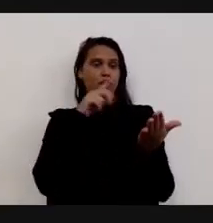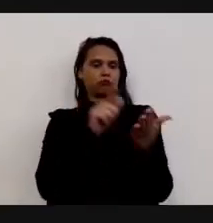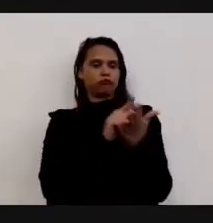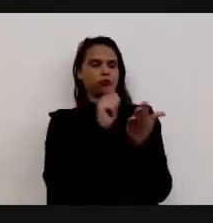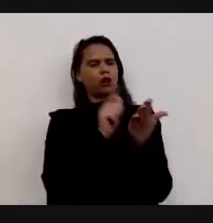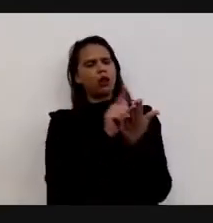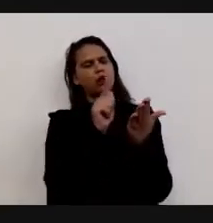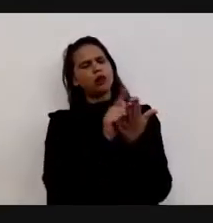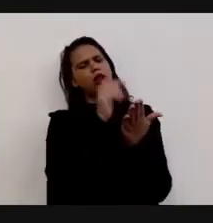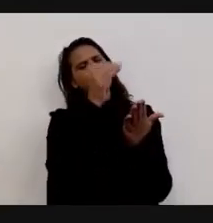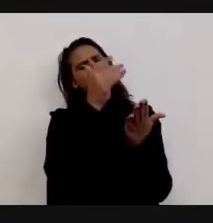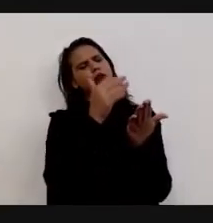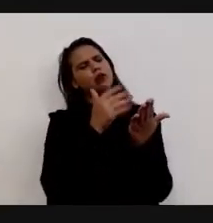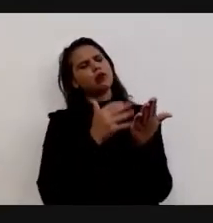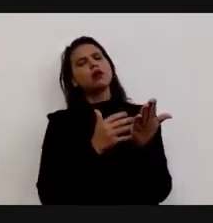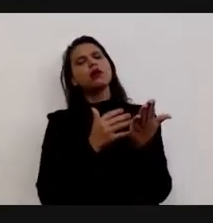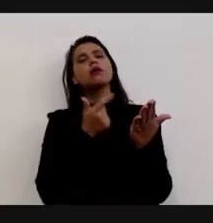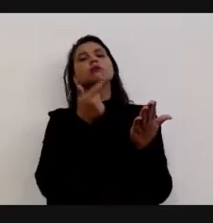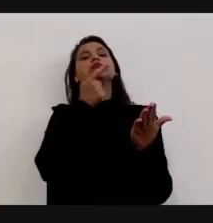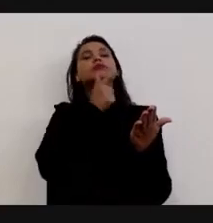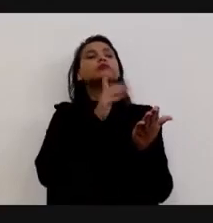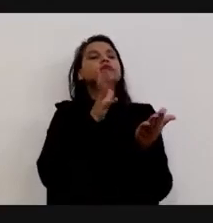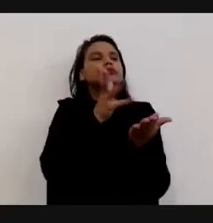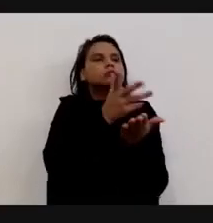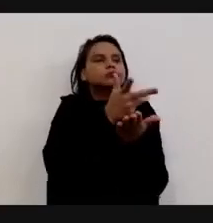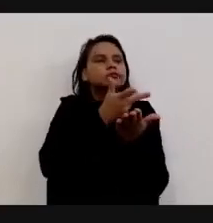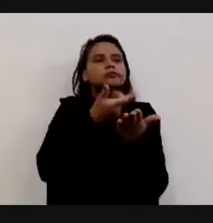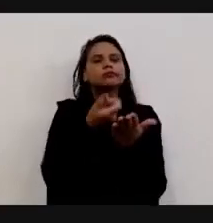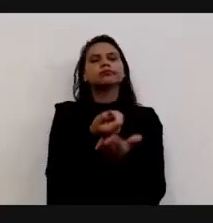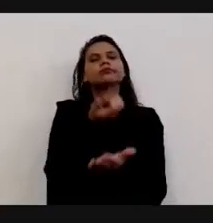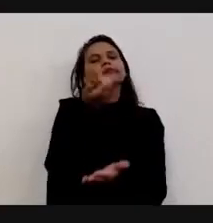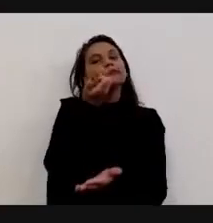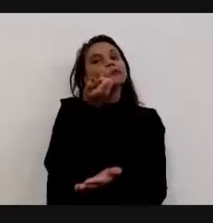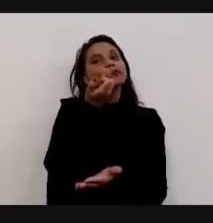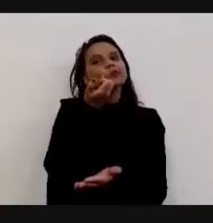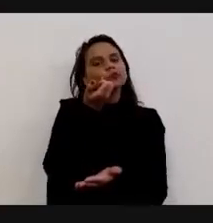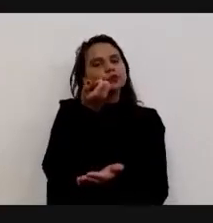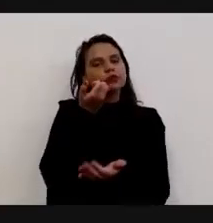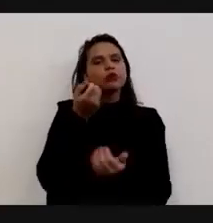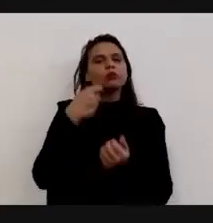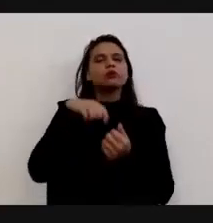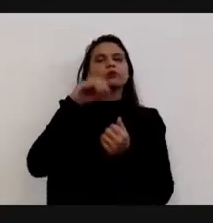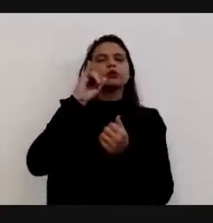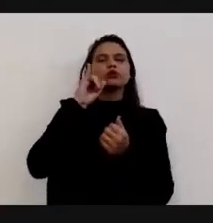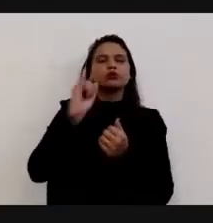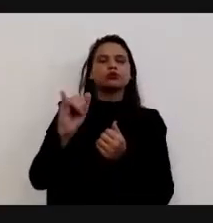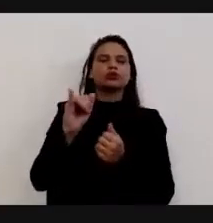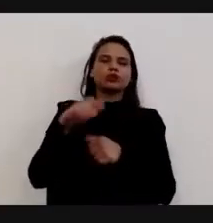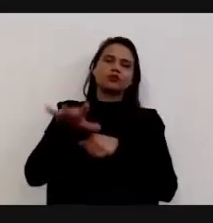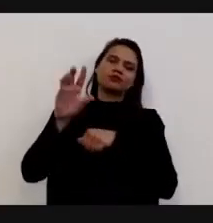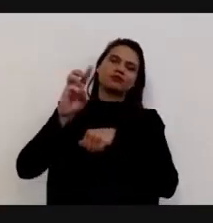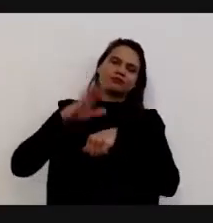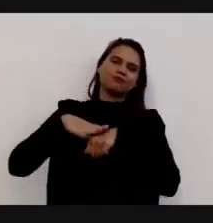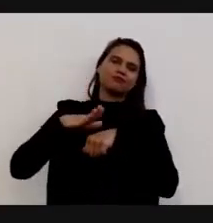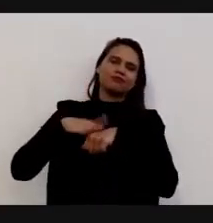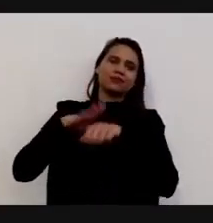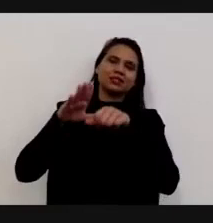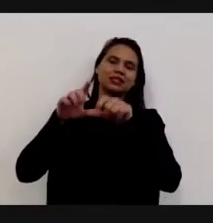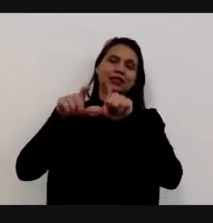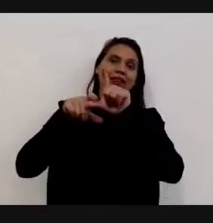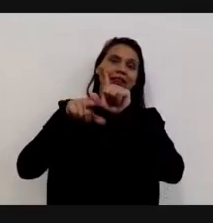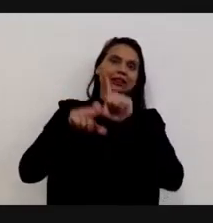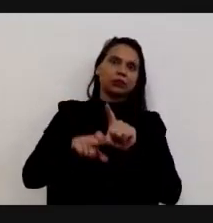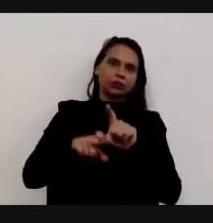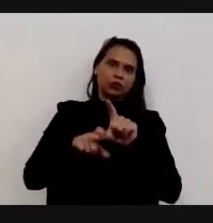para trazer um repertório que eu pudesse elencar essa rede de dependência. Então, essa rede de dependência também...